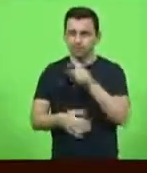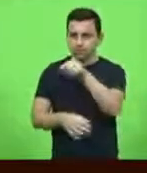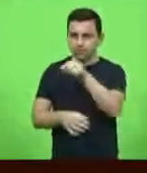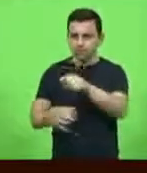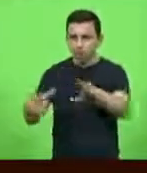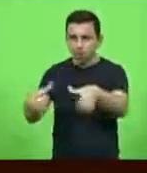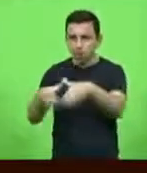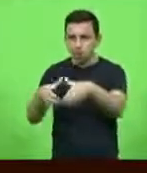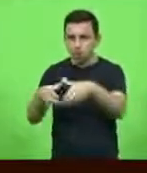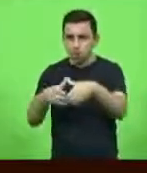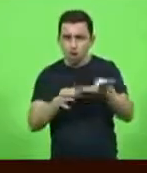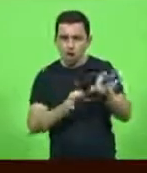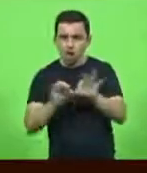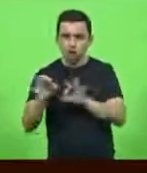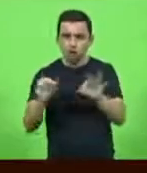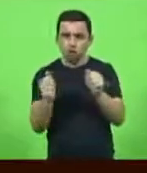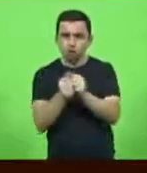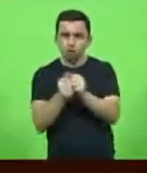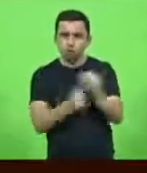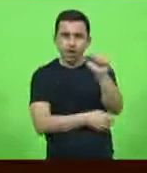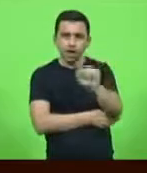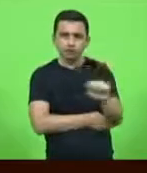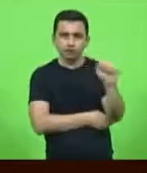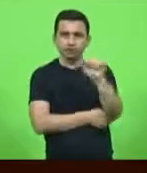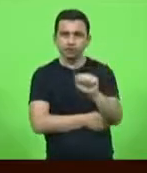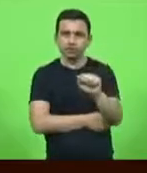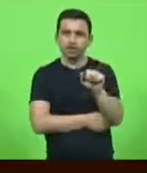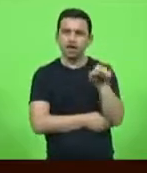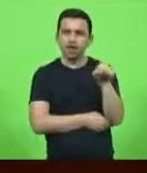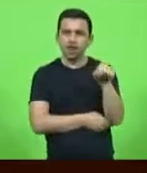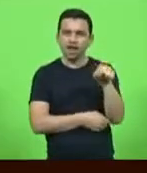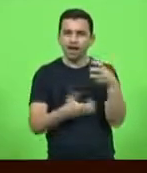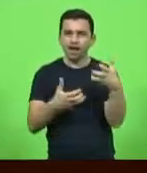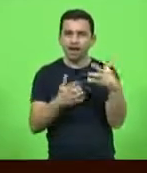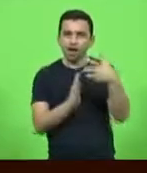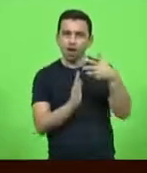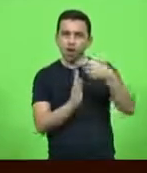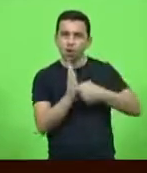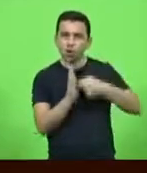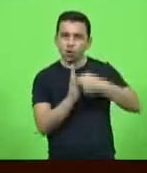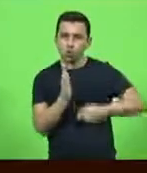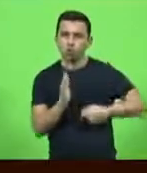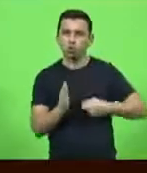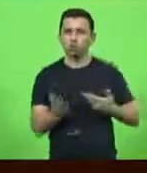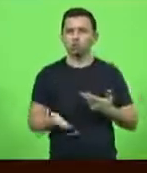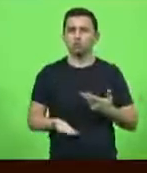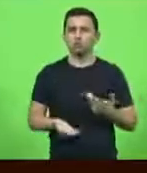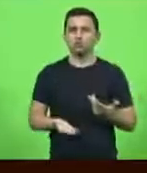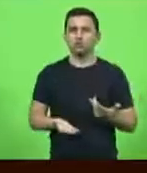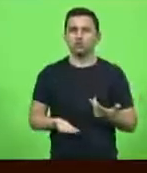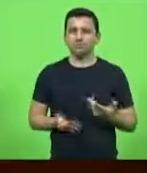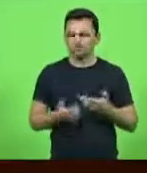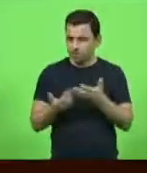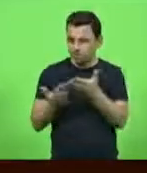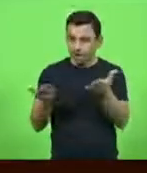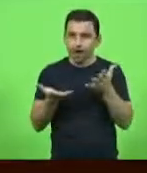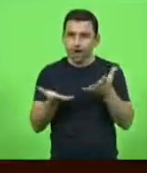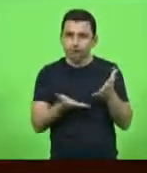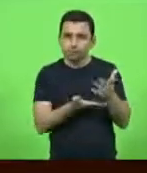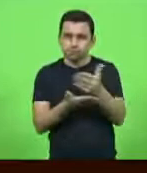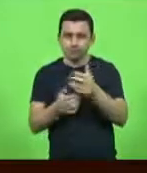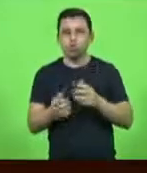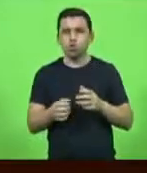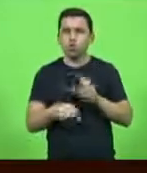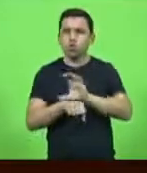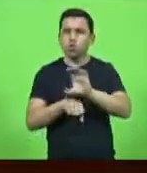comando com associação para fazer concurso público para faturarem os cursos que